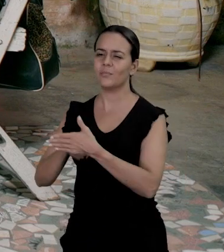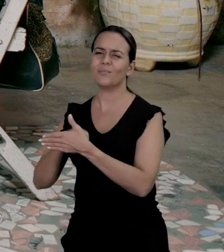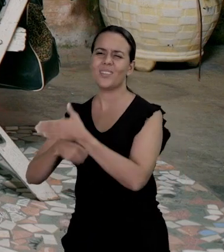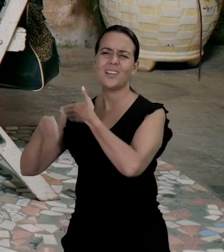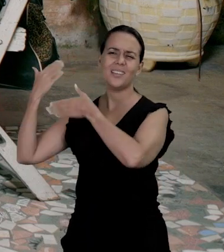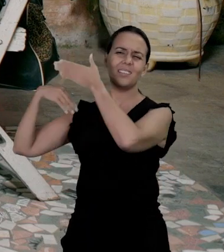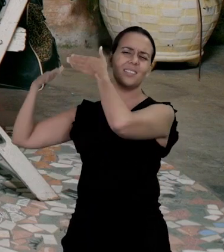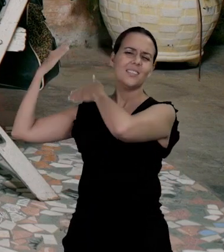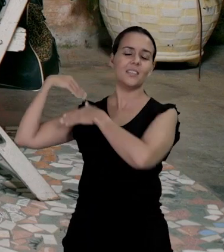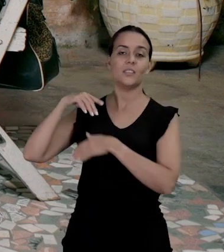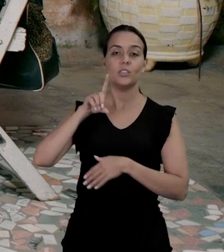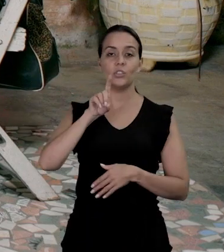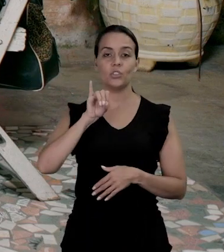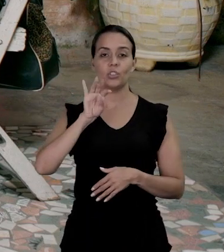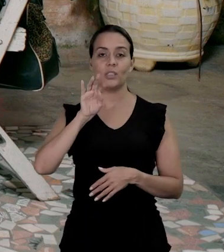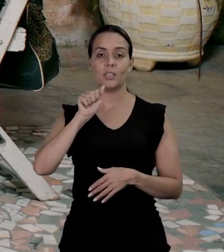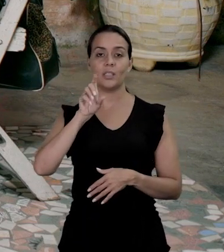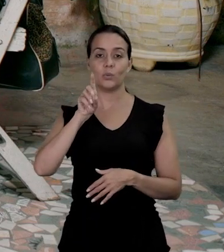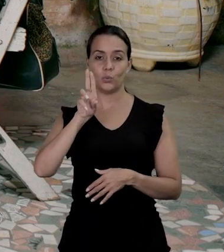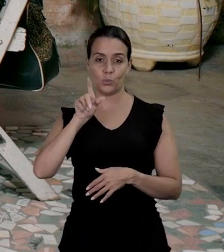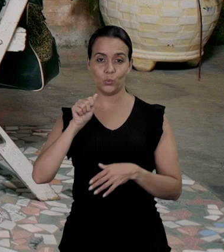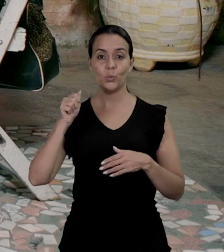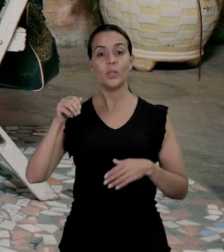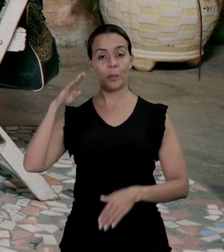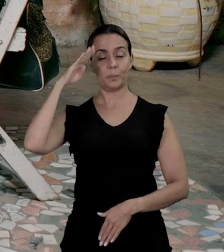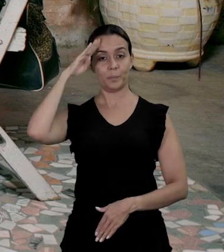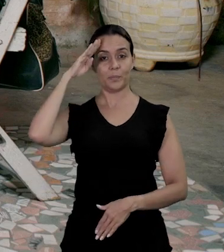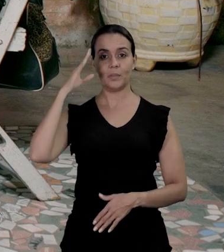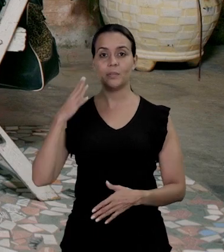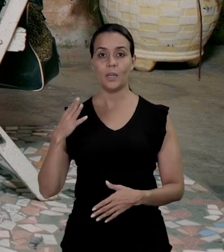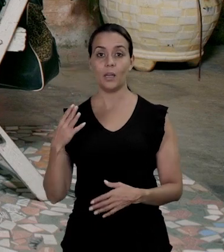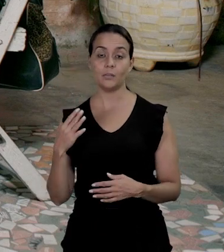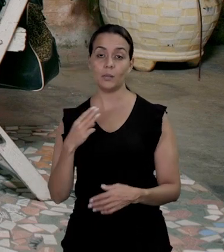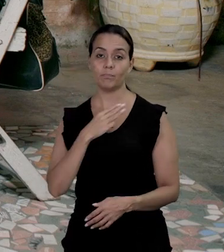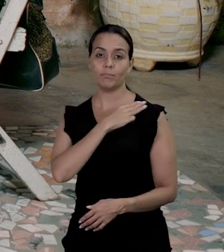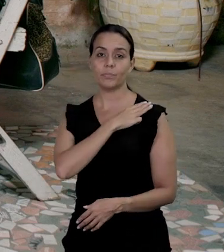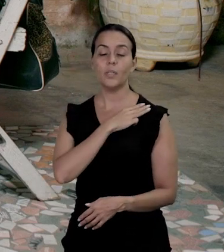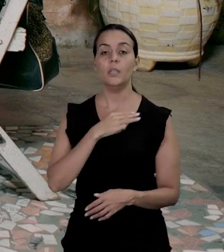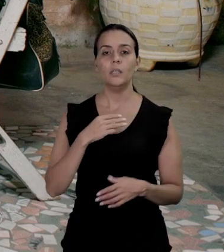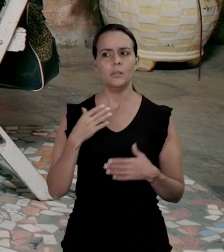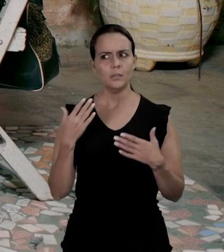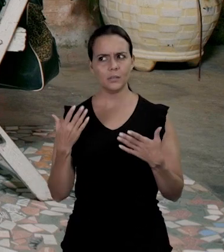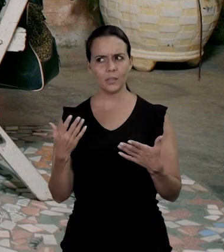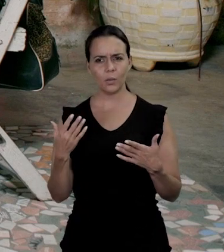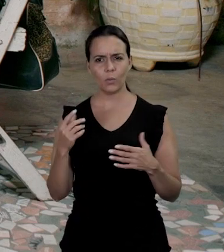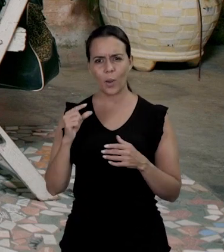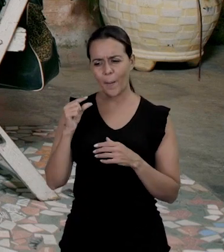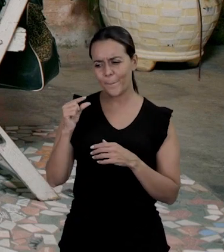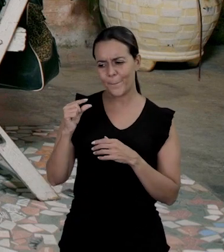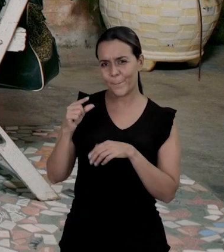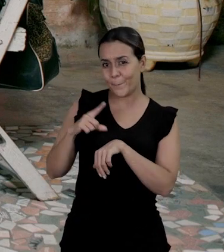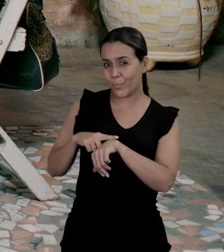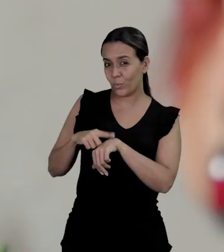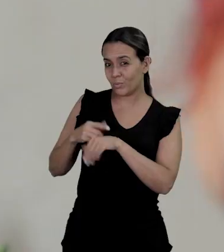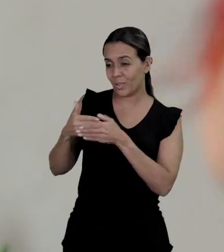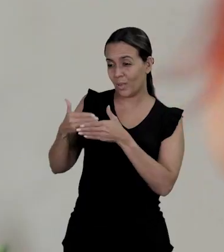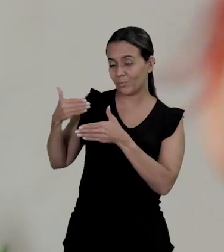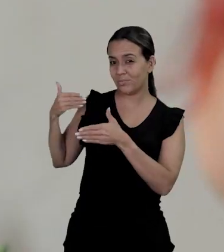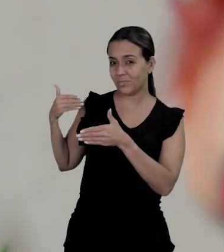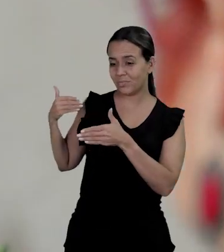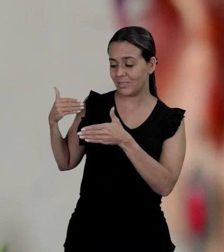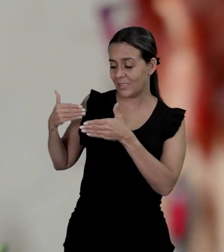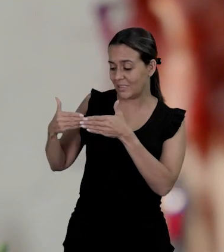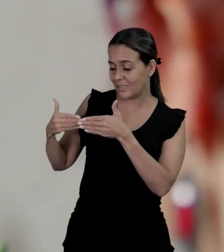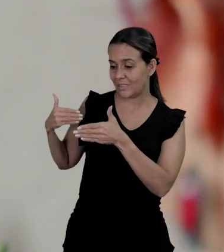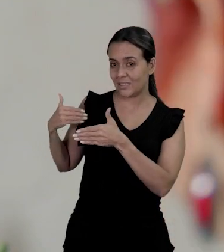vai vindo da ditadura militar, que vai adentrando a redemocratização e que conseguem voz há muito pouco tempo, tá?